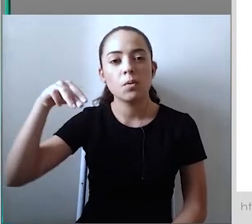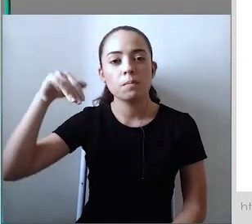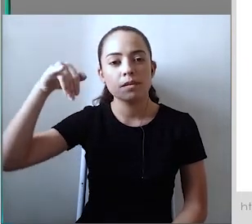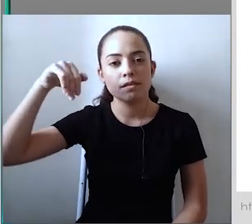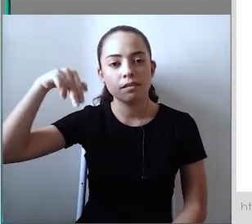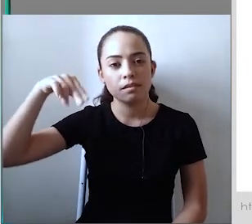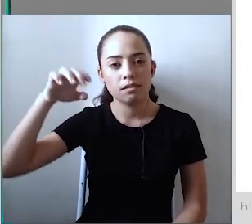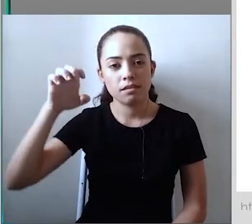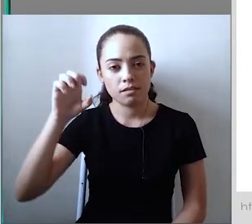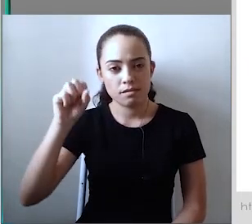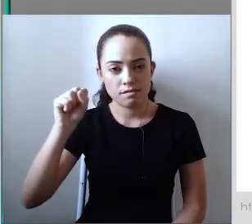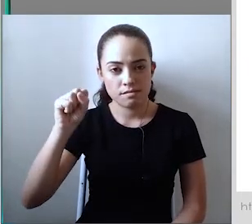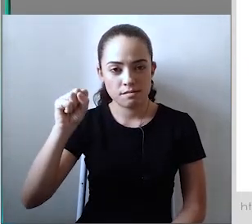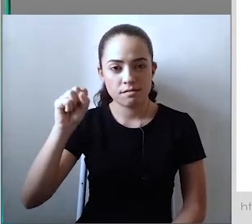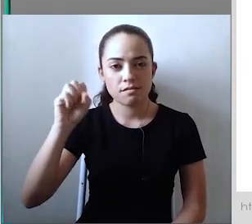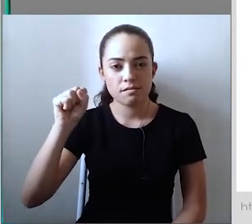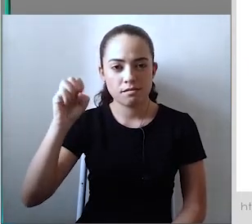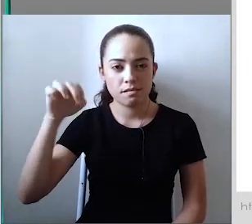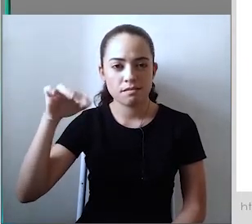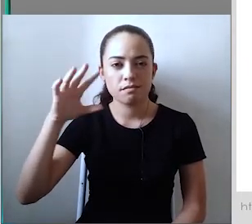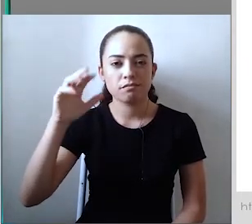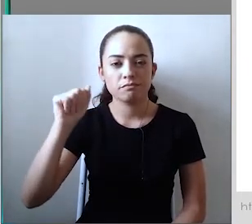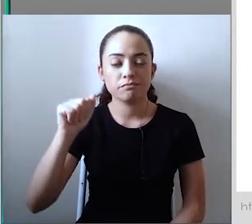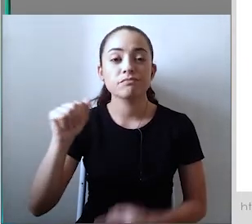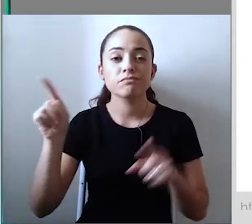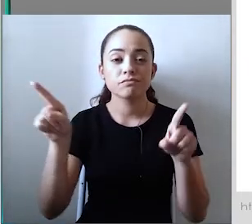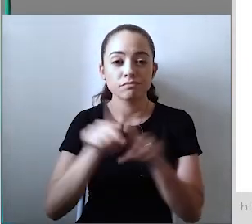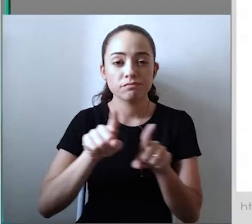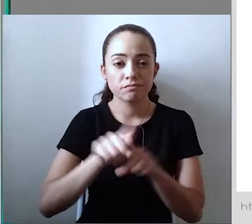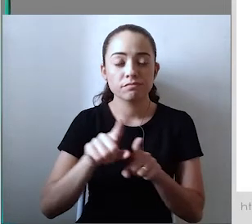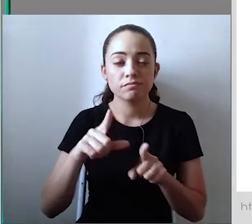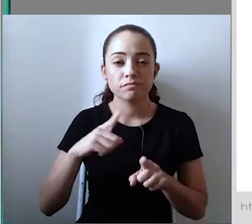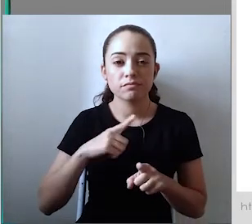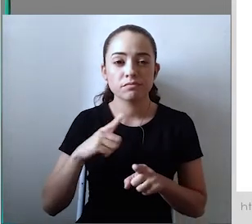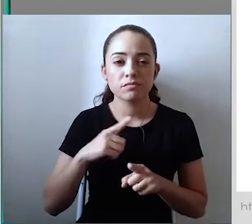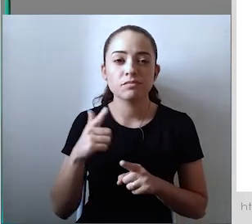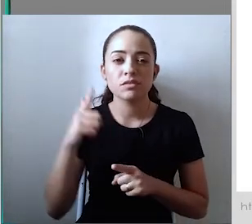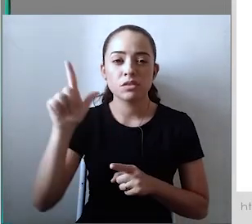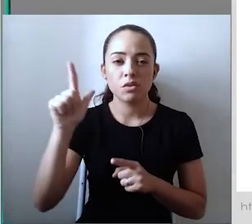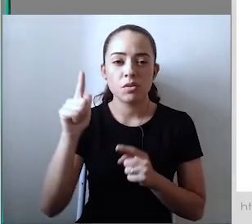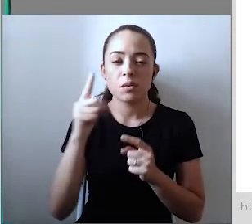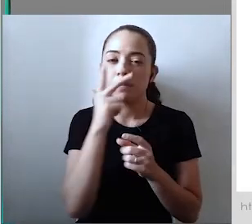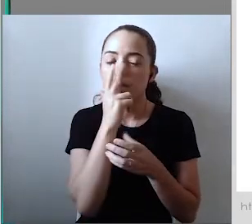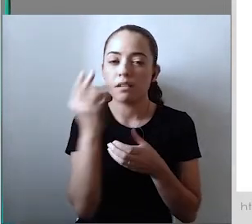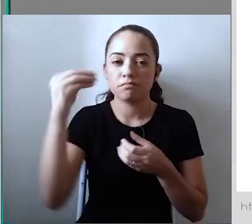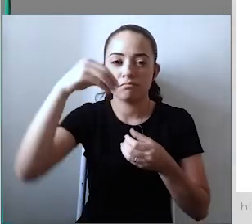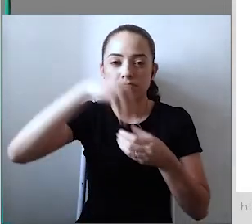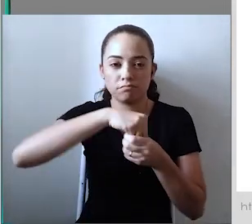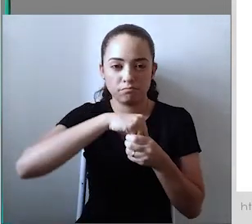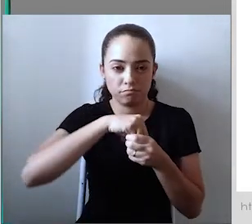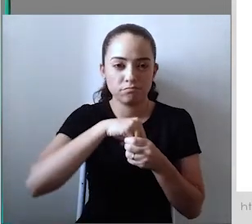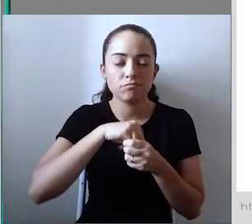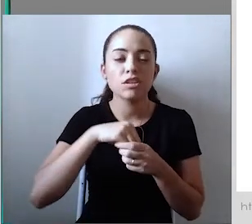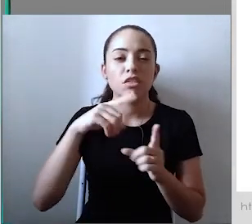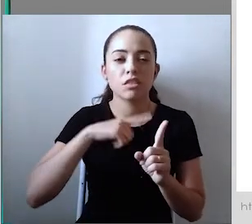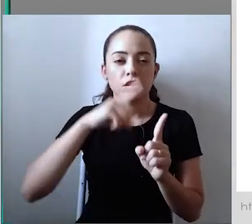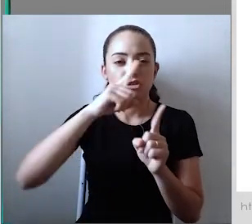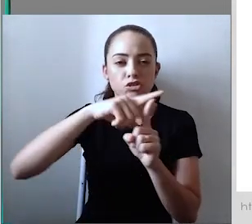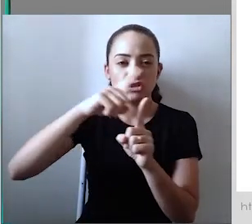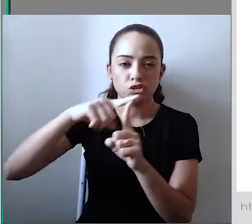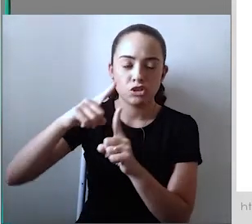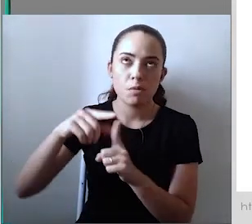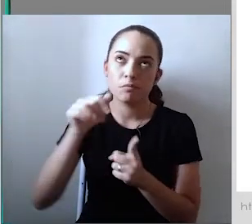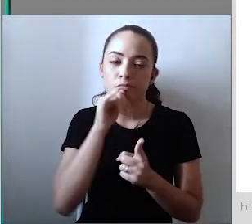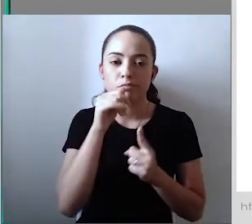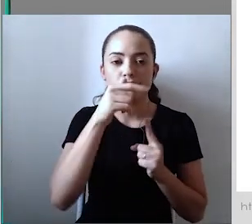Ainda, este componente, denominado de lâmina basal, é formada por fibra colágena do tipo 4 em sua maioria, porém encontram-se